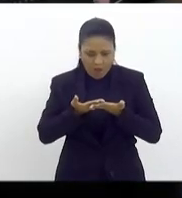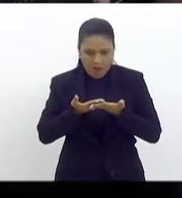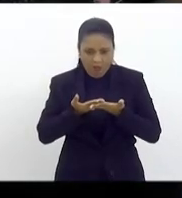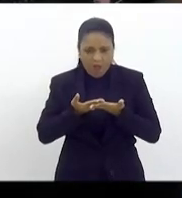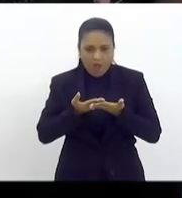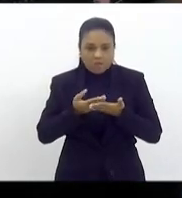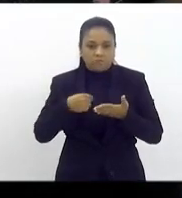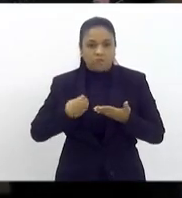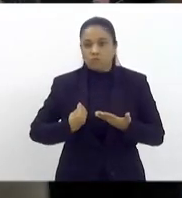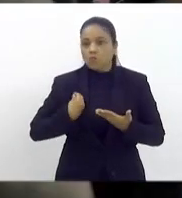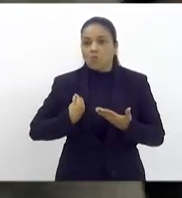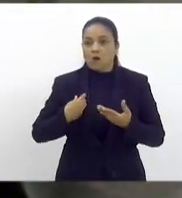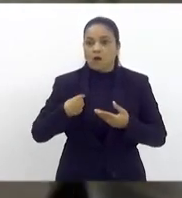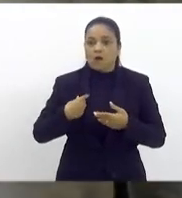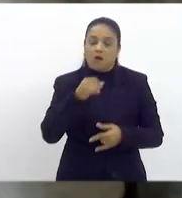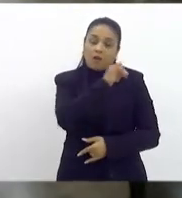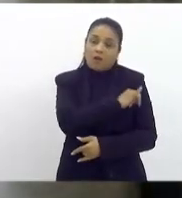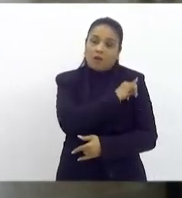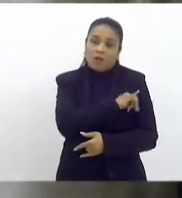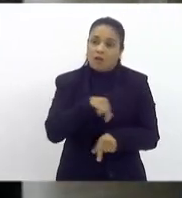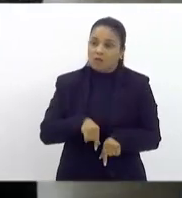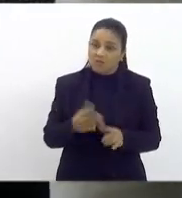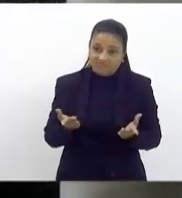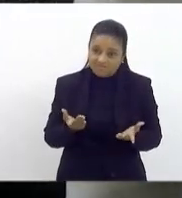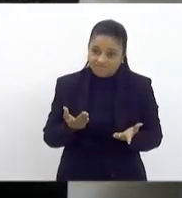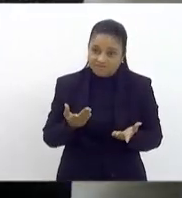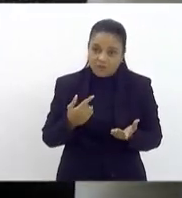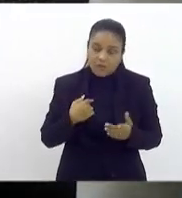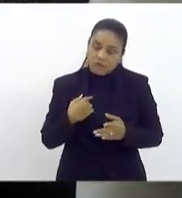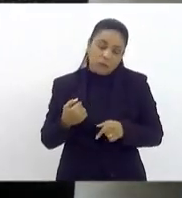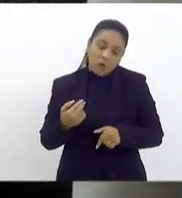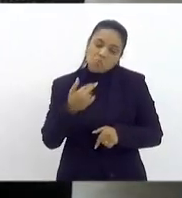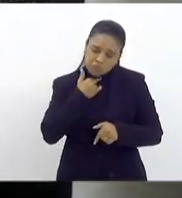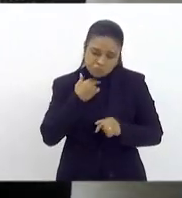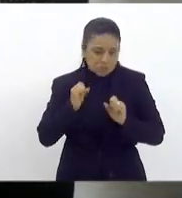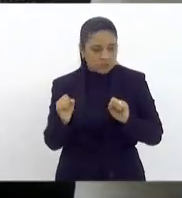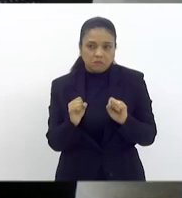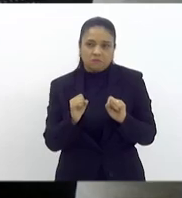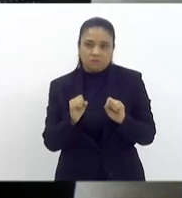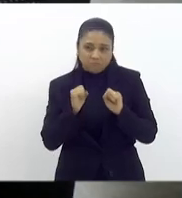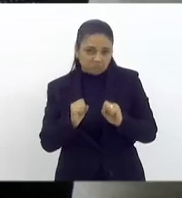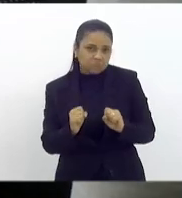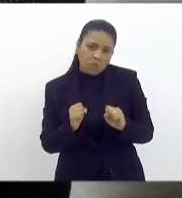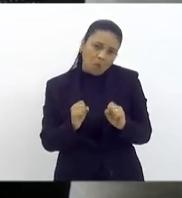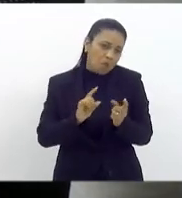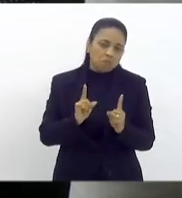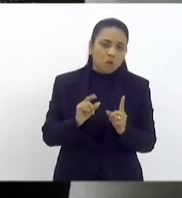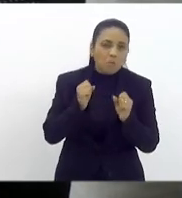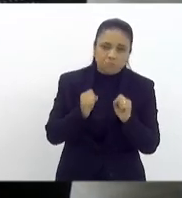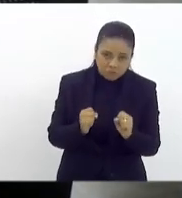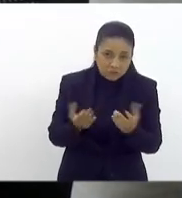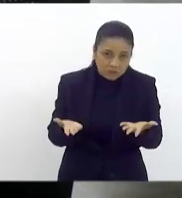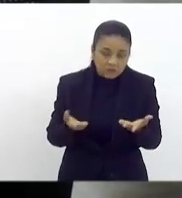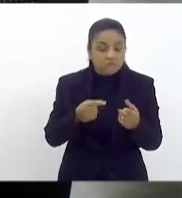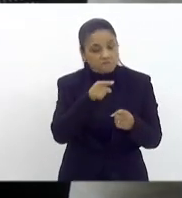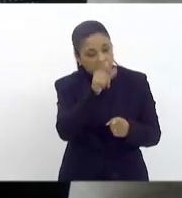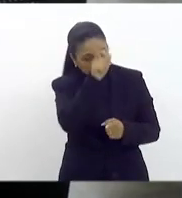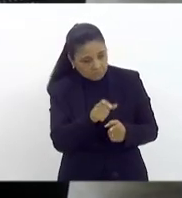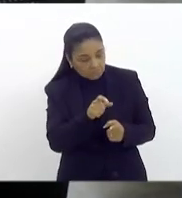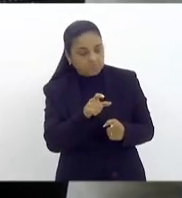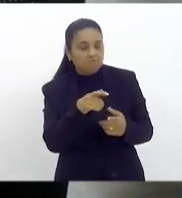Janeiro. Então, em face desta razão que ela não está presente, senão poderia estar. E se Vossa Excelência assim permitir,